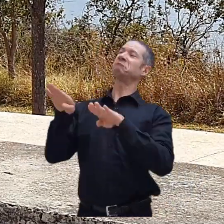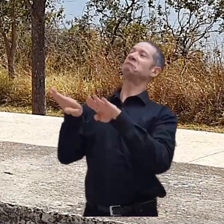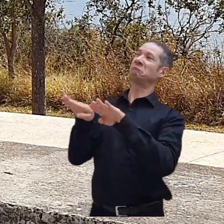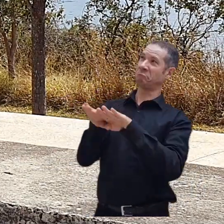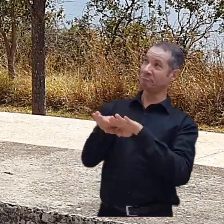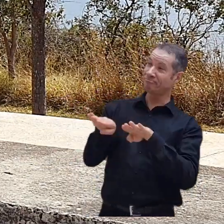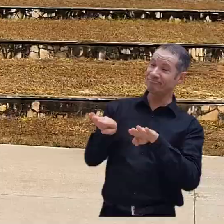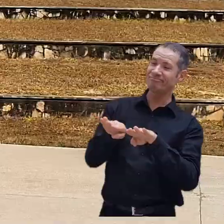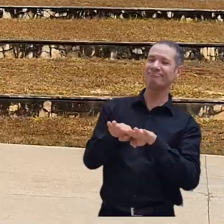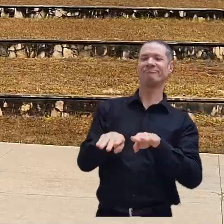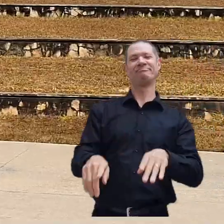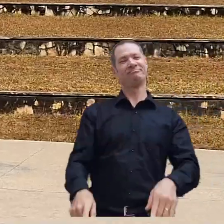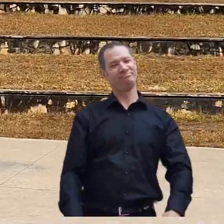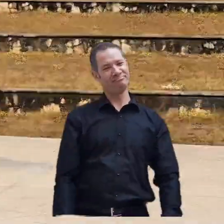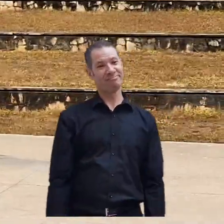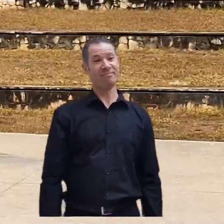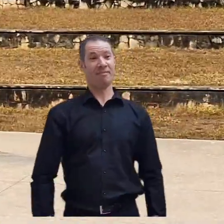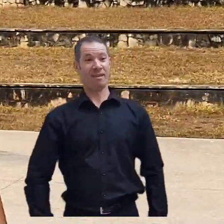também,